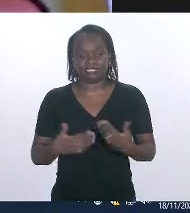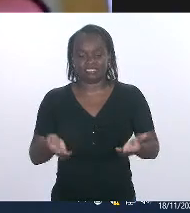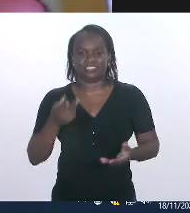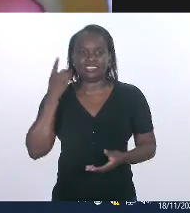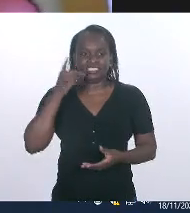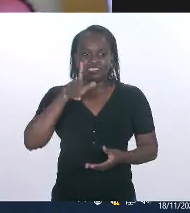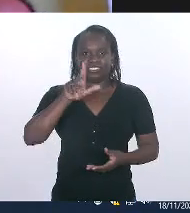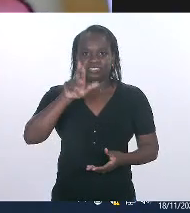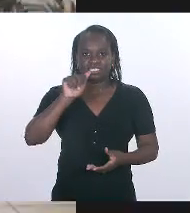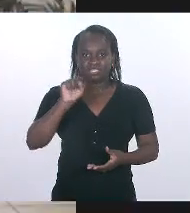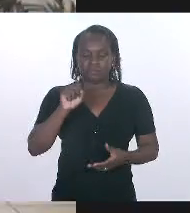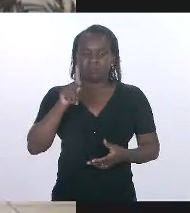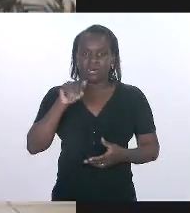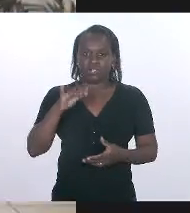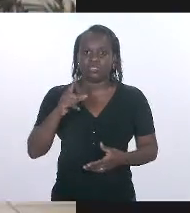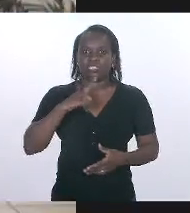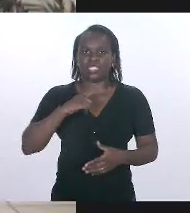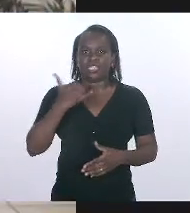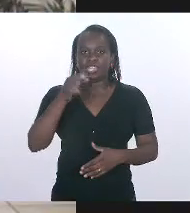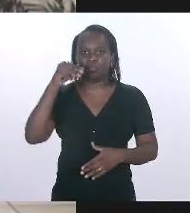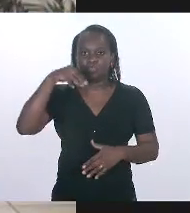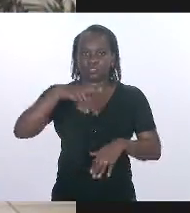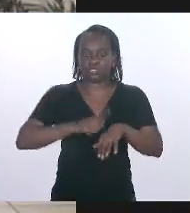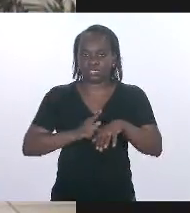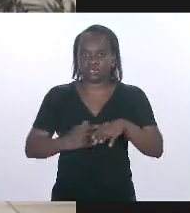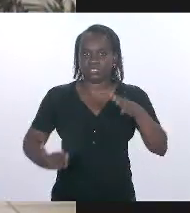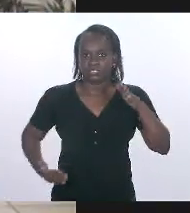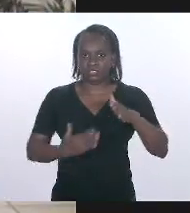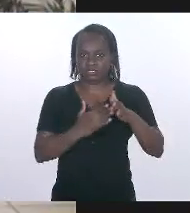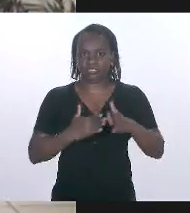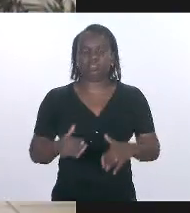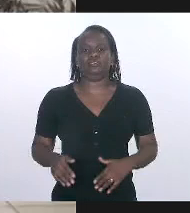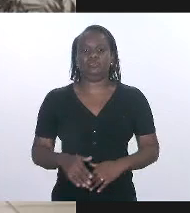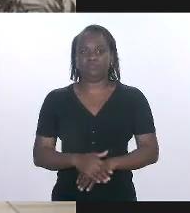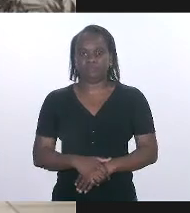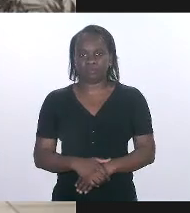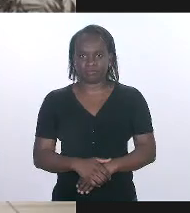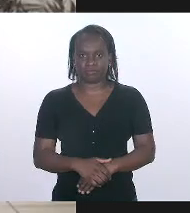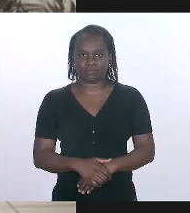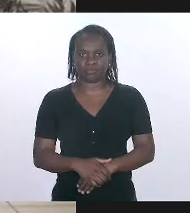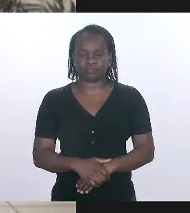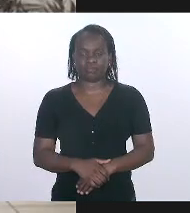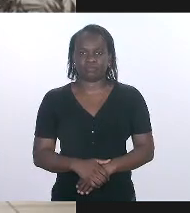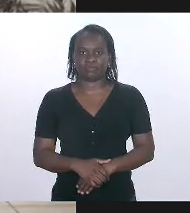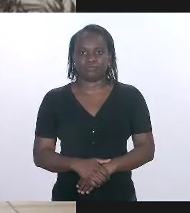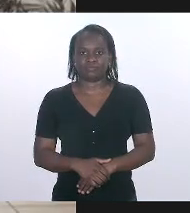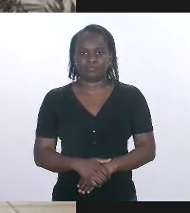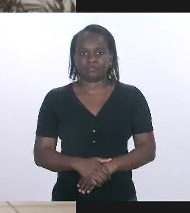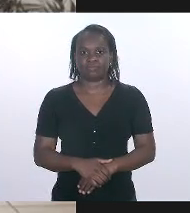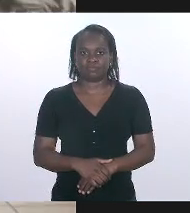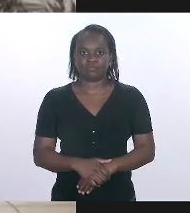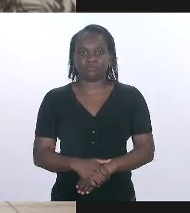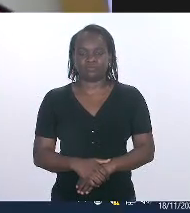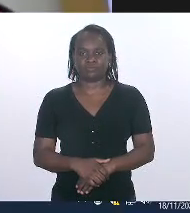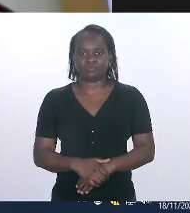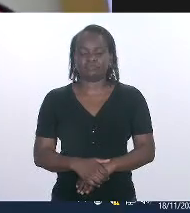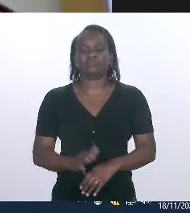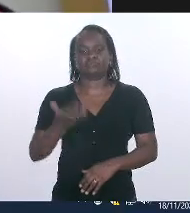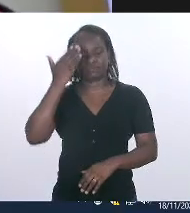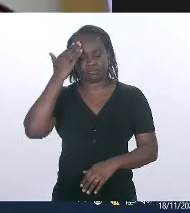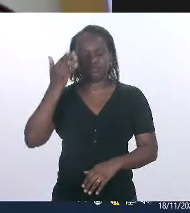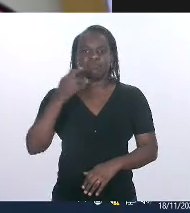Deputado Luiz Paulo, o senhor dispõe de 10 minutos de acordo com o regimento interno da Casa.